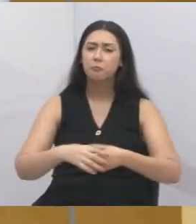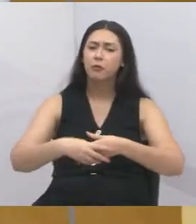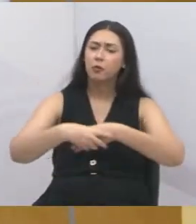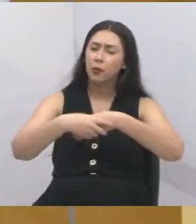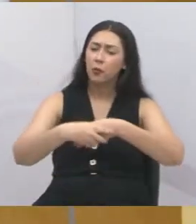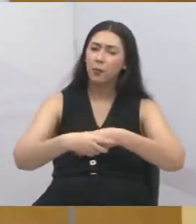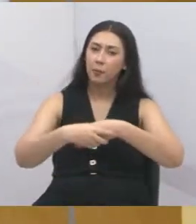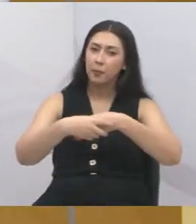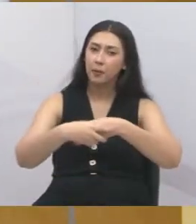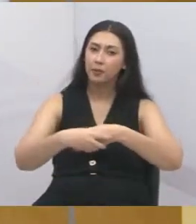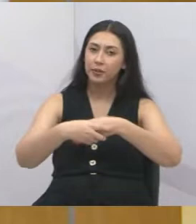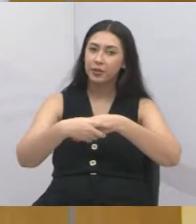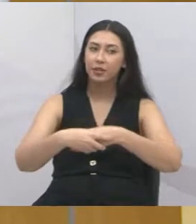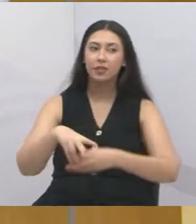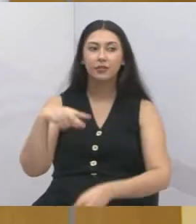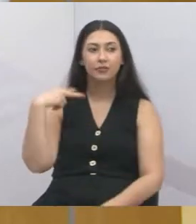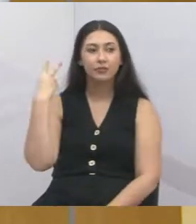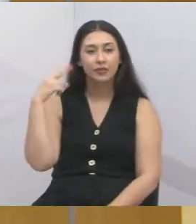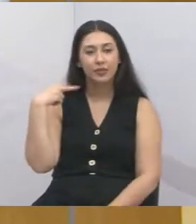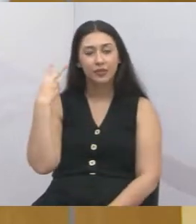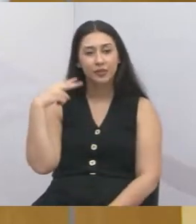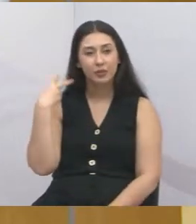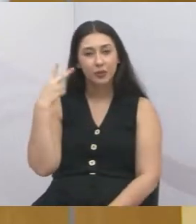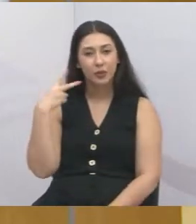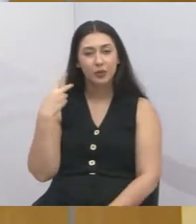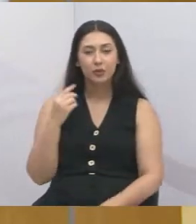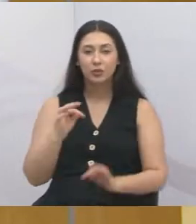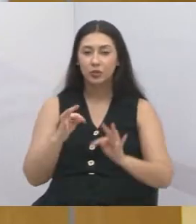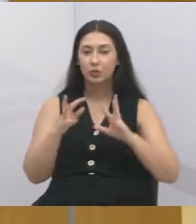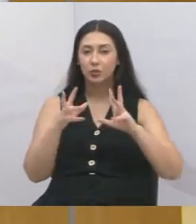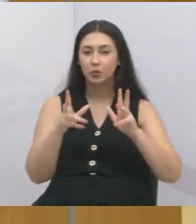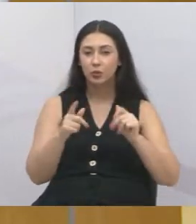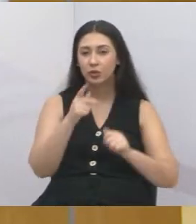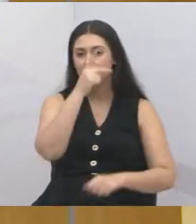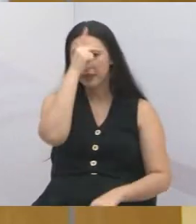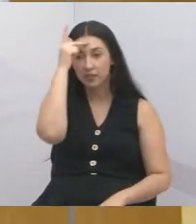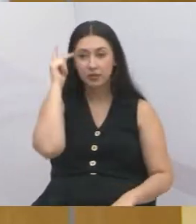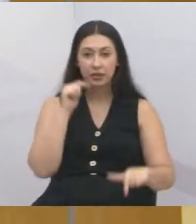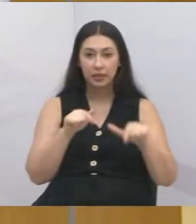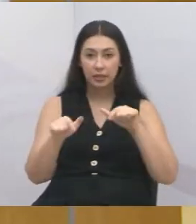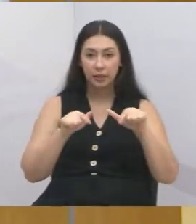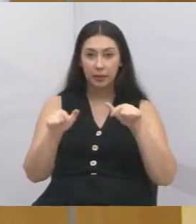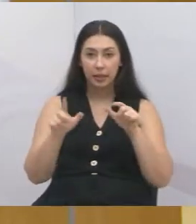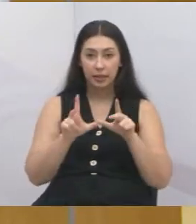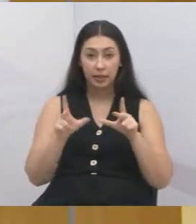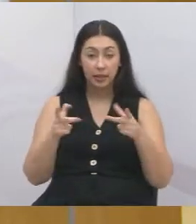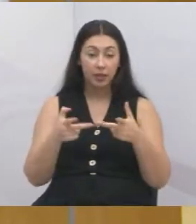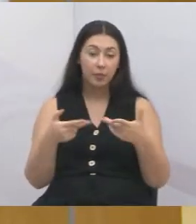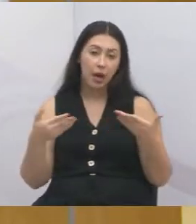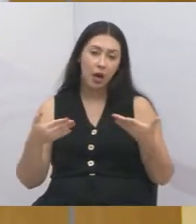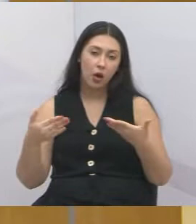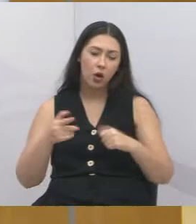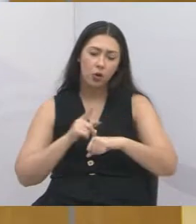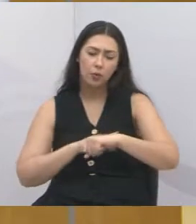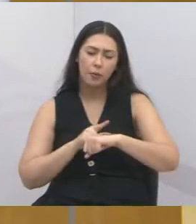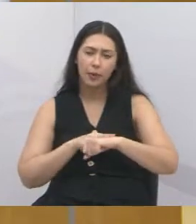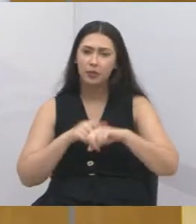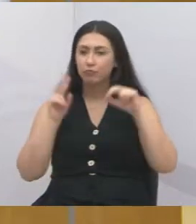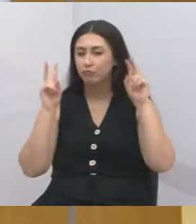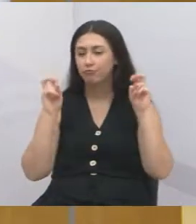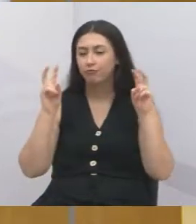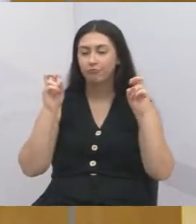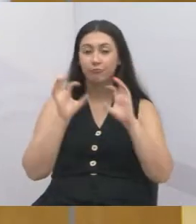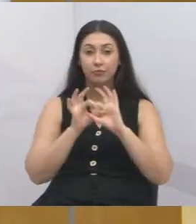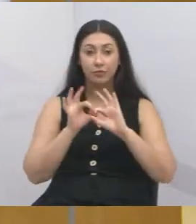Cumprimentar os vereadores e os funcionários aqui da casa. Esse é o momento dos temas livres, em que